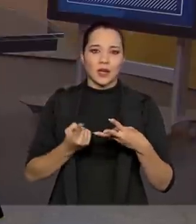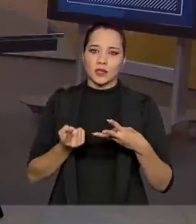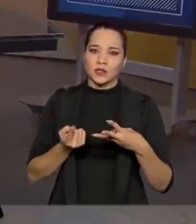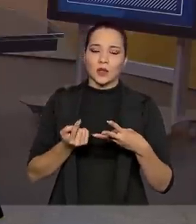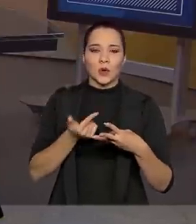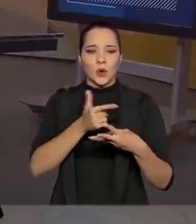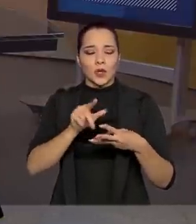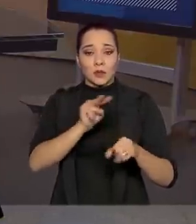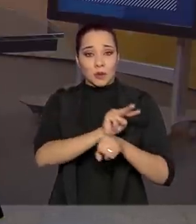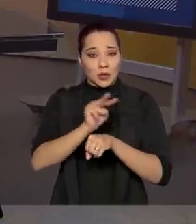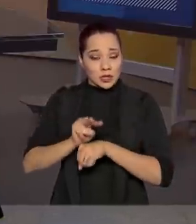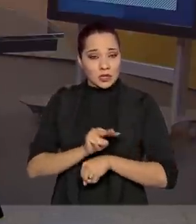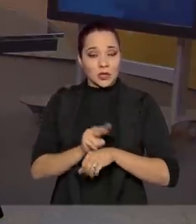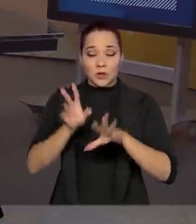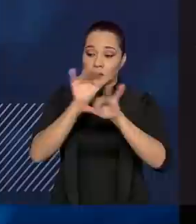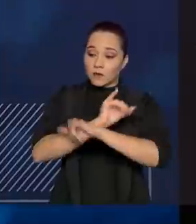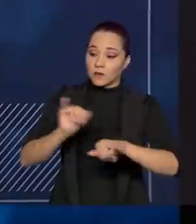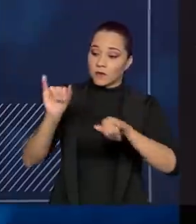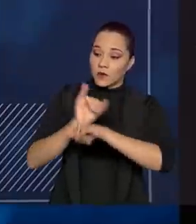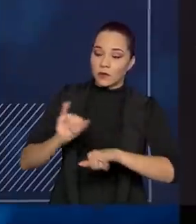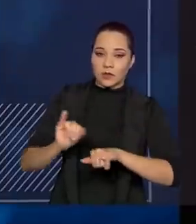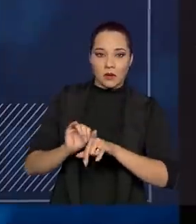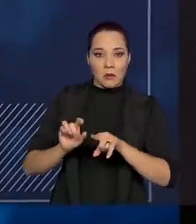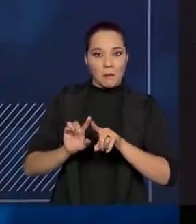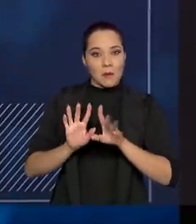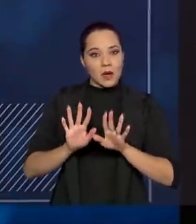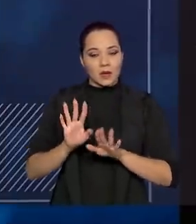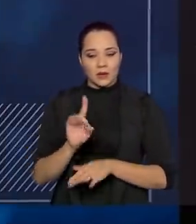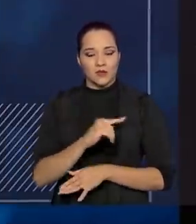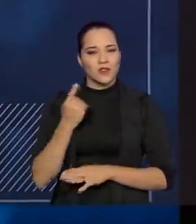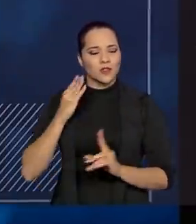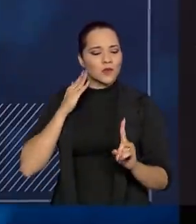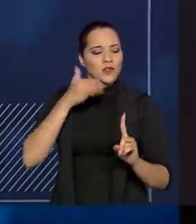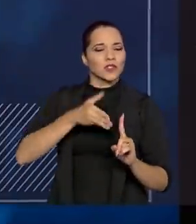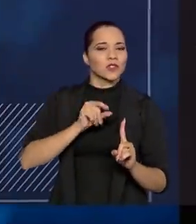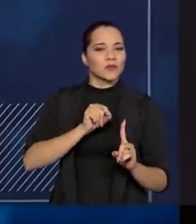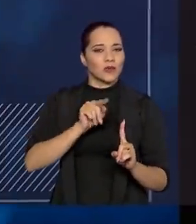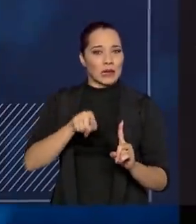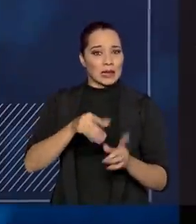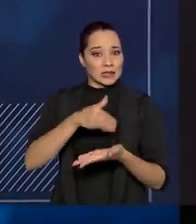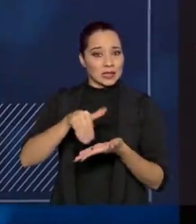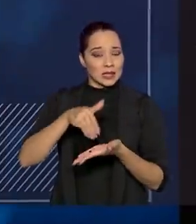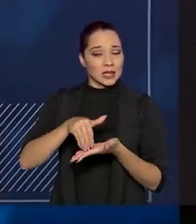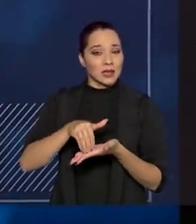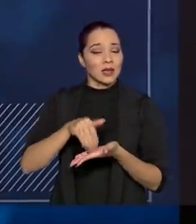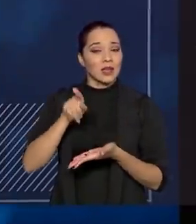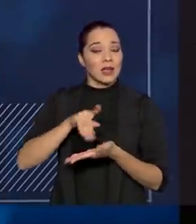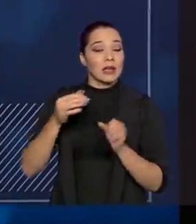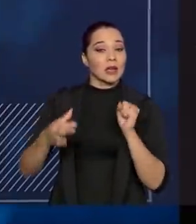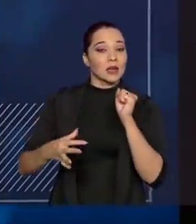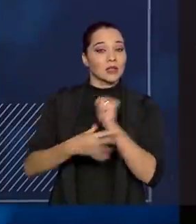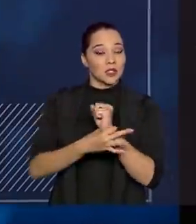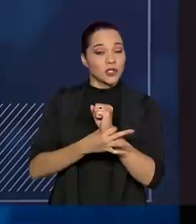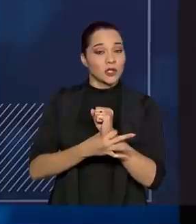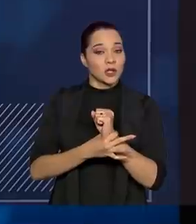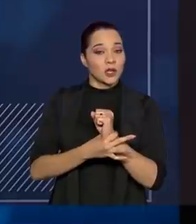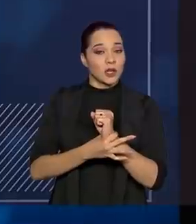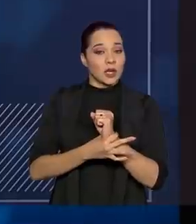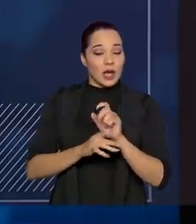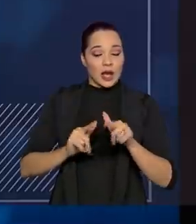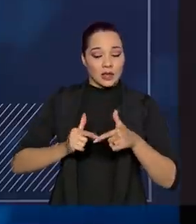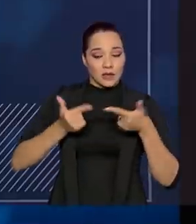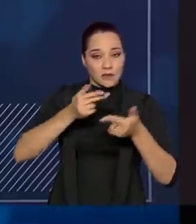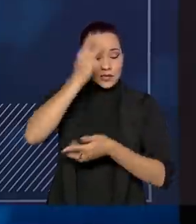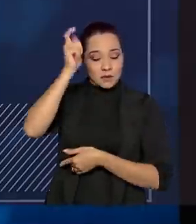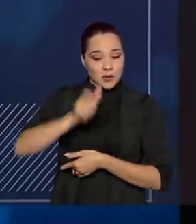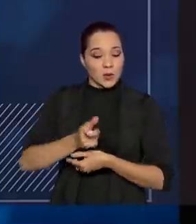A própria proteção de dados em si, mas nosso objetivo na Senacom é garantir essa proteção e defesa dos consumidores